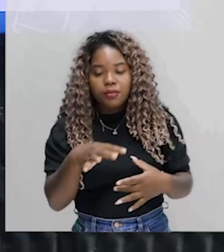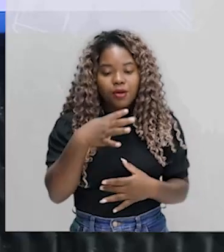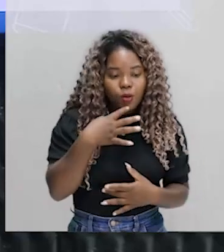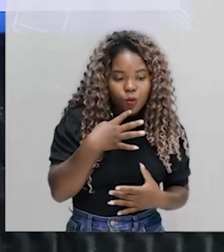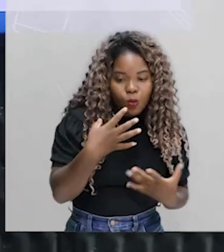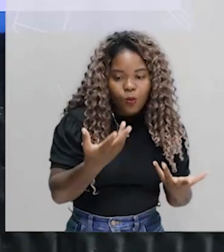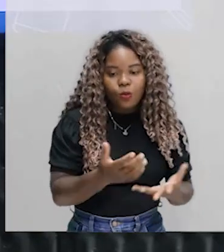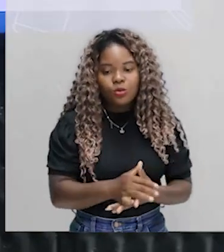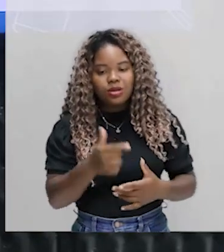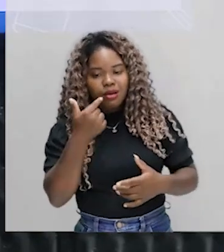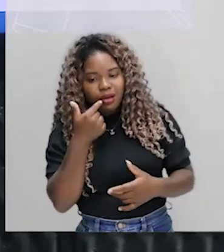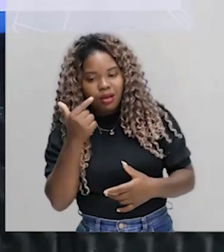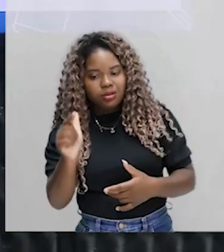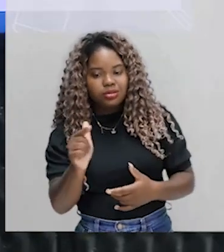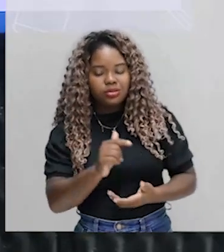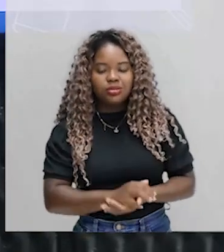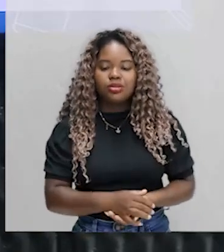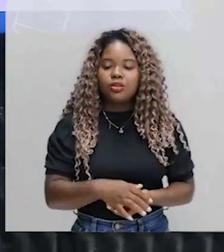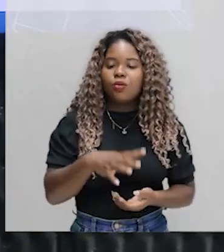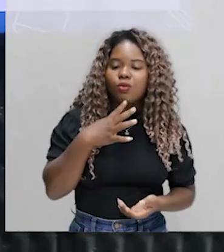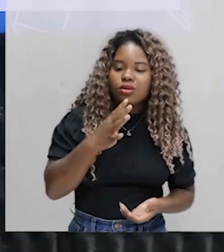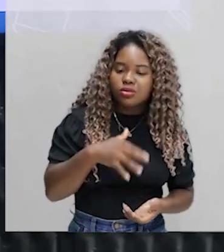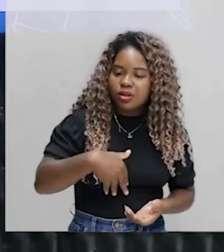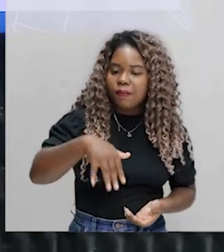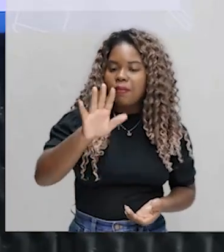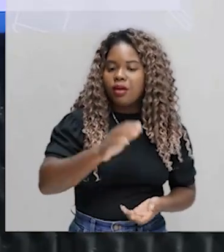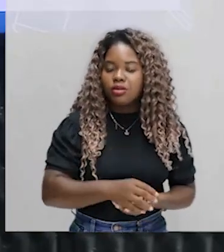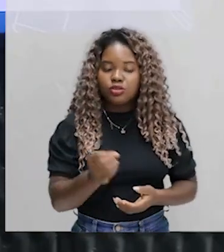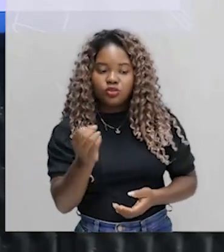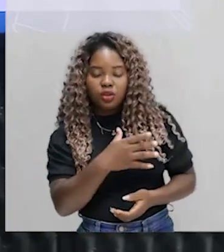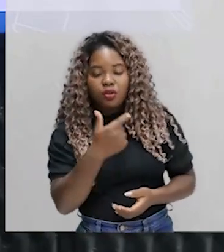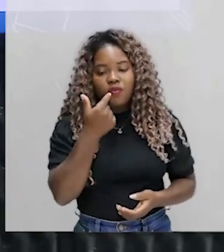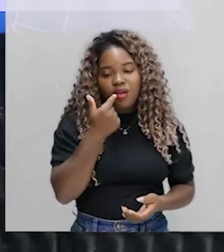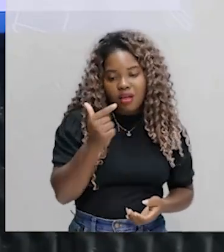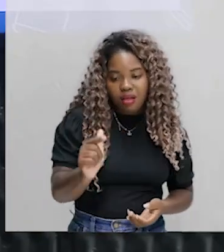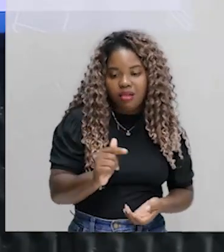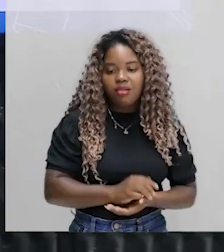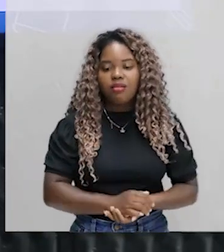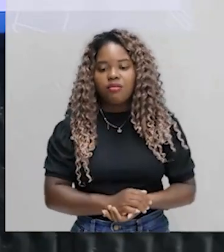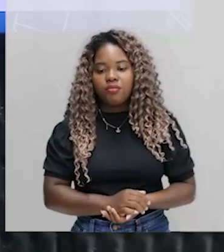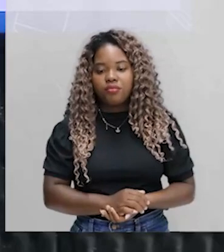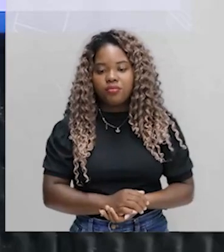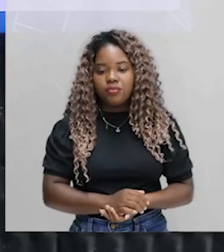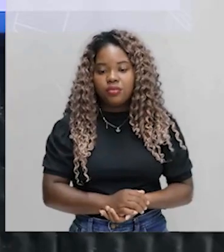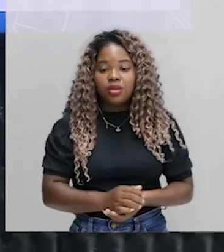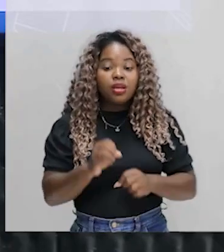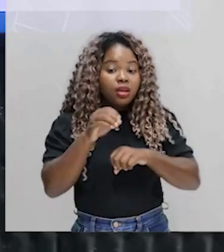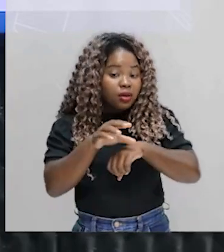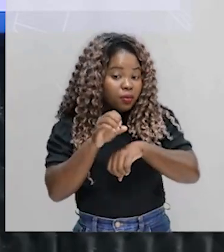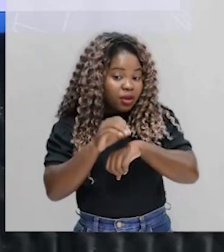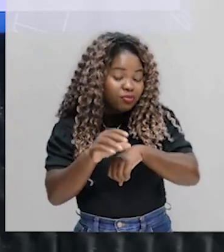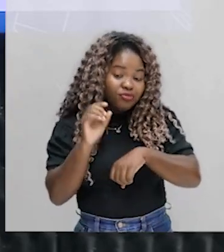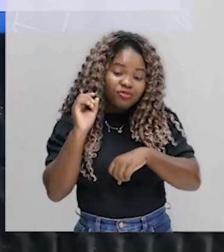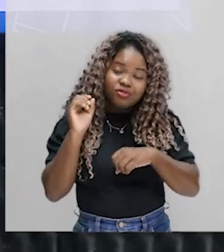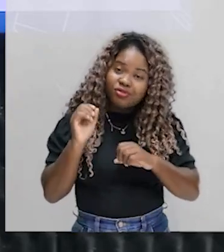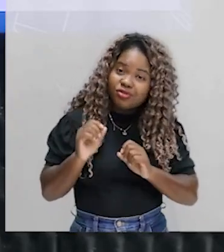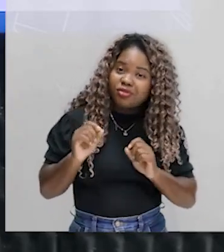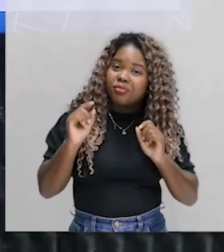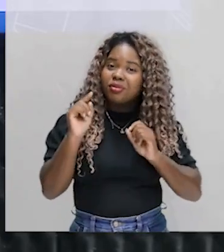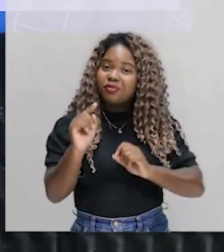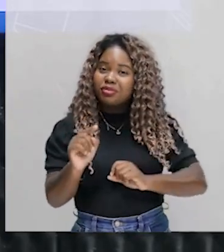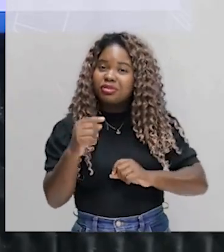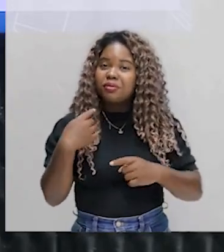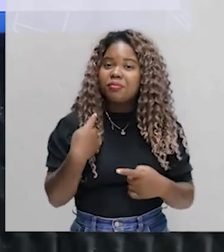mais e conhecendo mais um novo idioma. E é uma dica até,